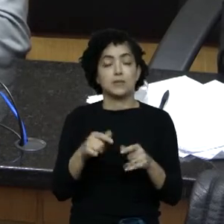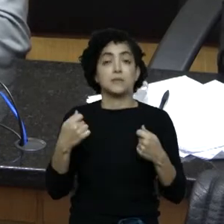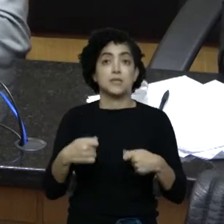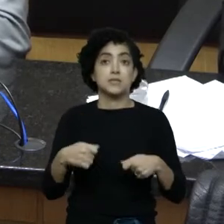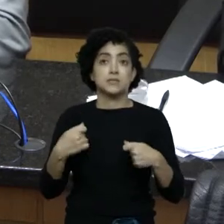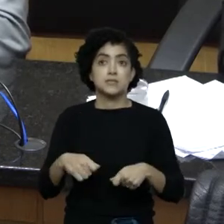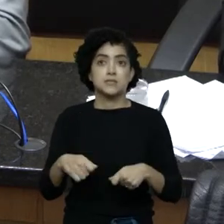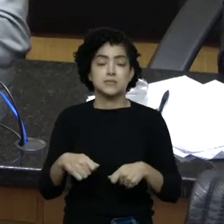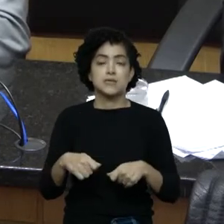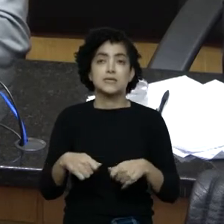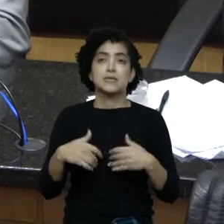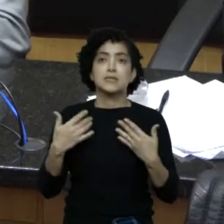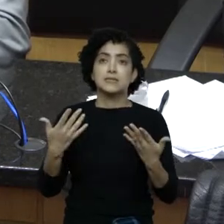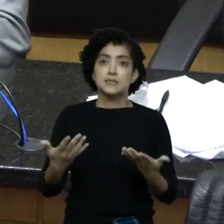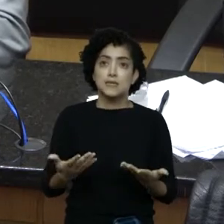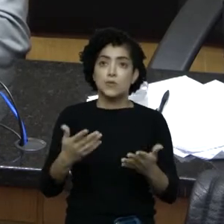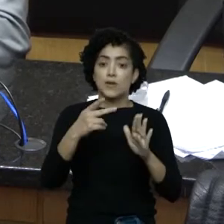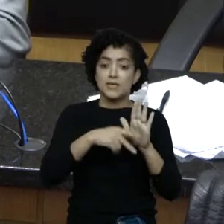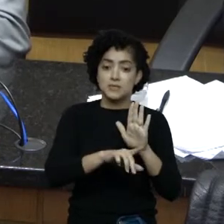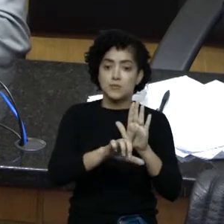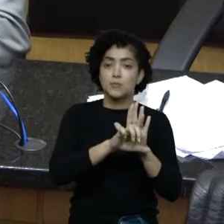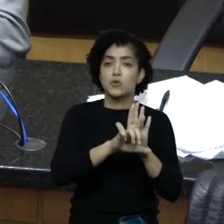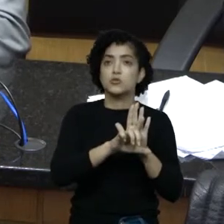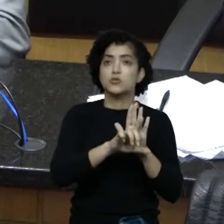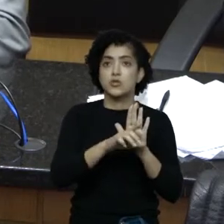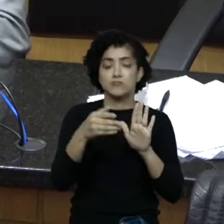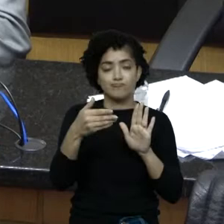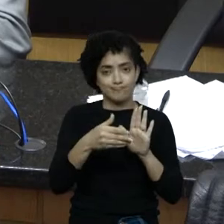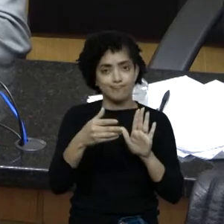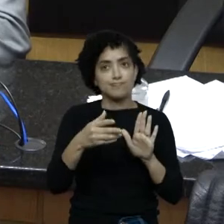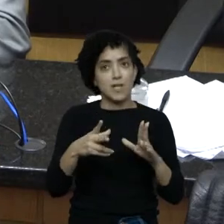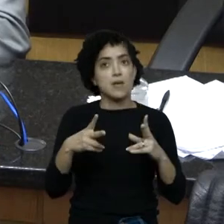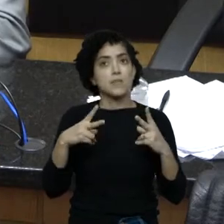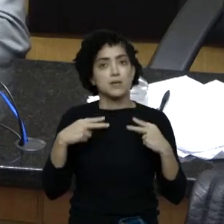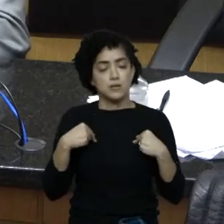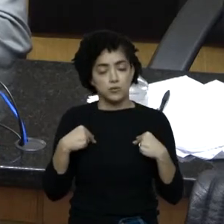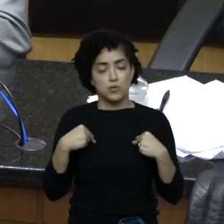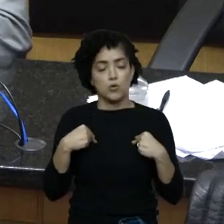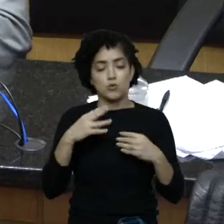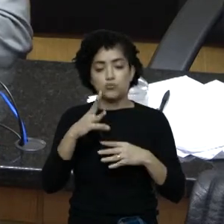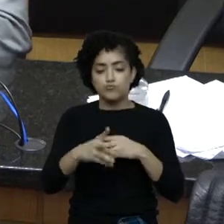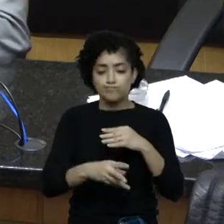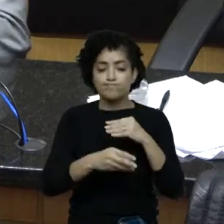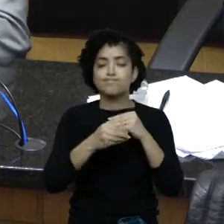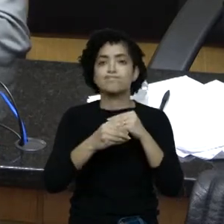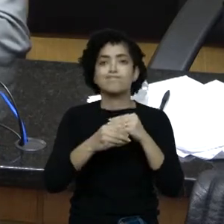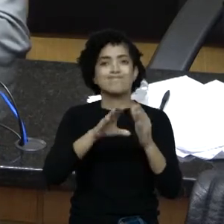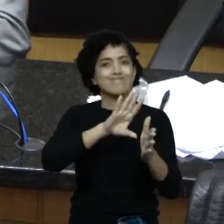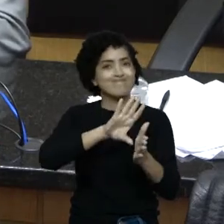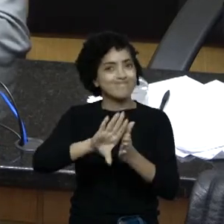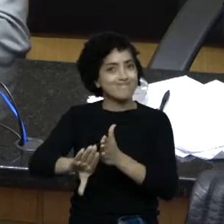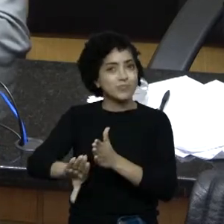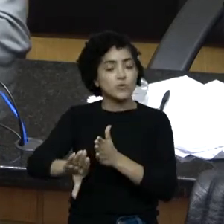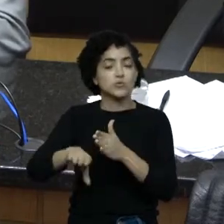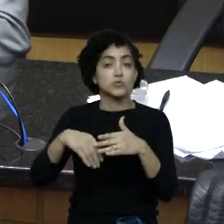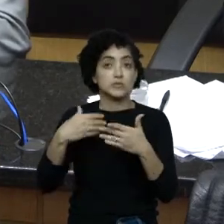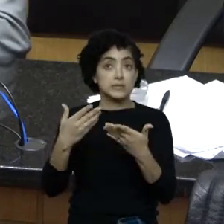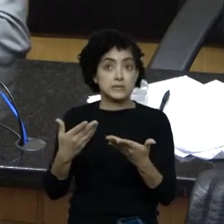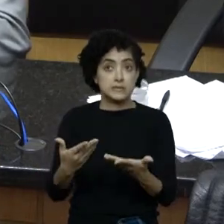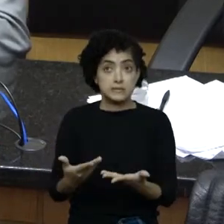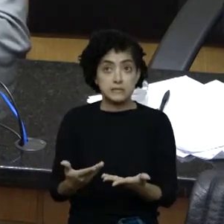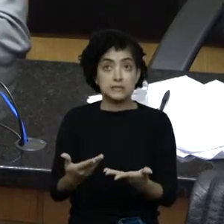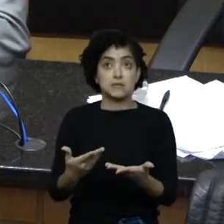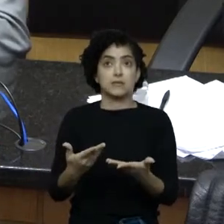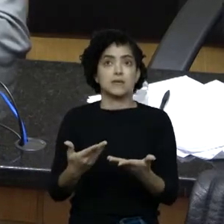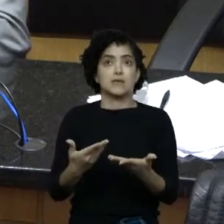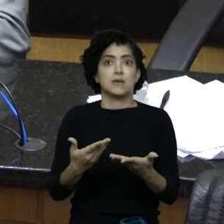senhor presidente o projeto de lei é meritório todas as emendas foram rejeitadas no sentido e não